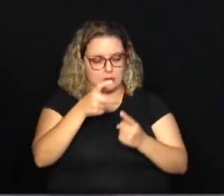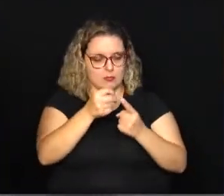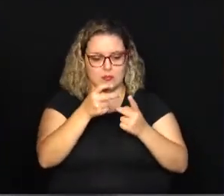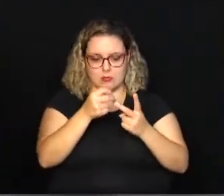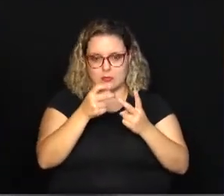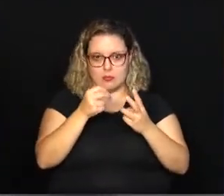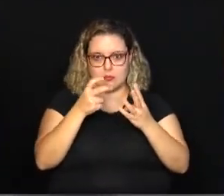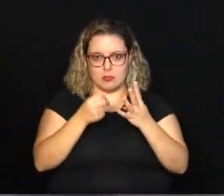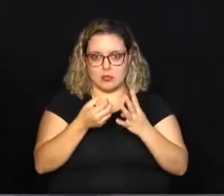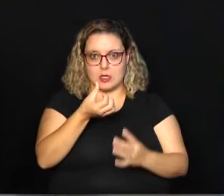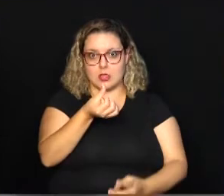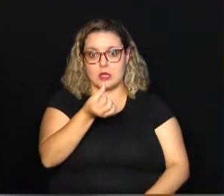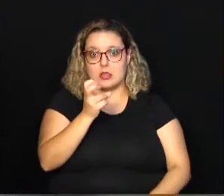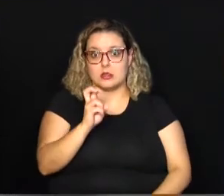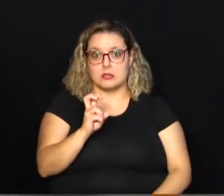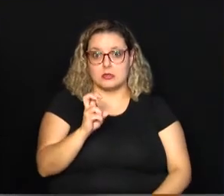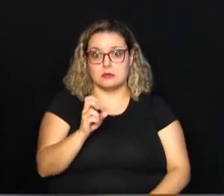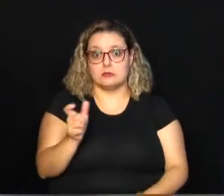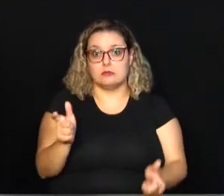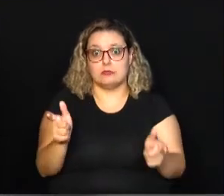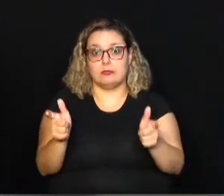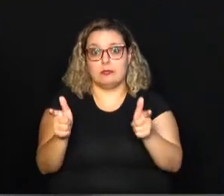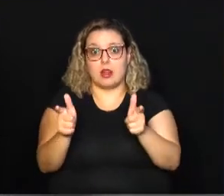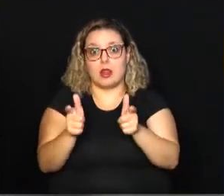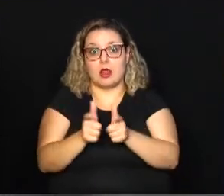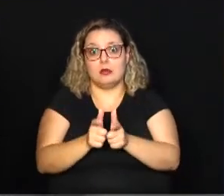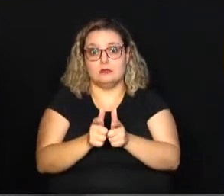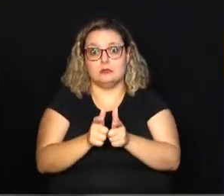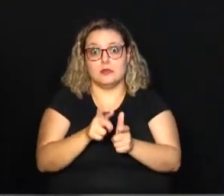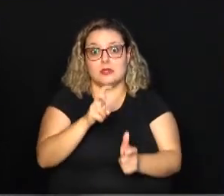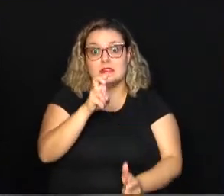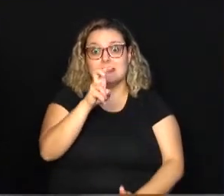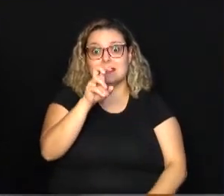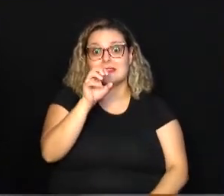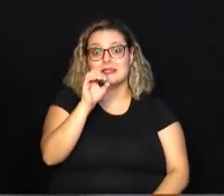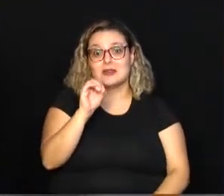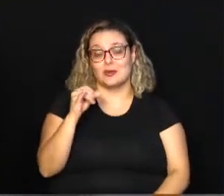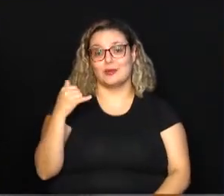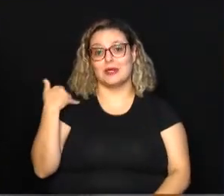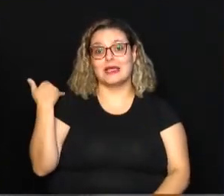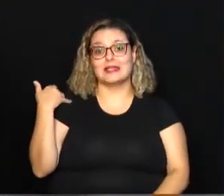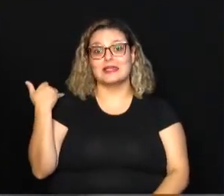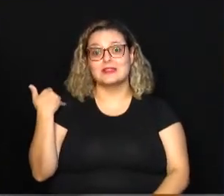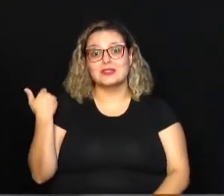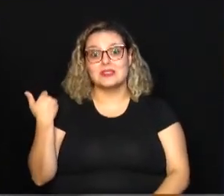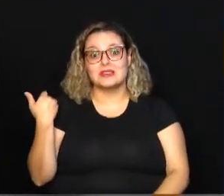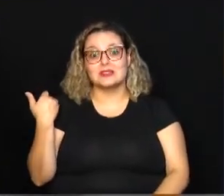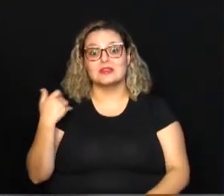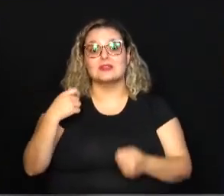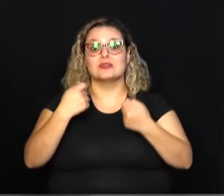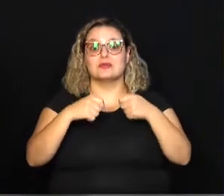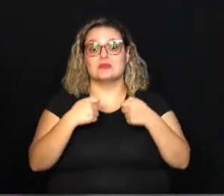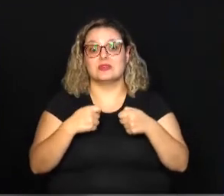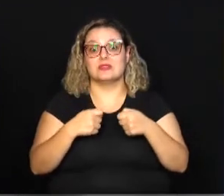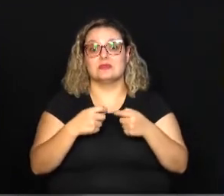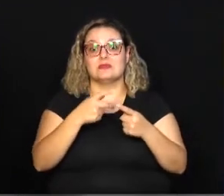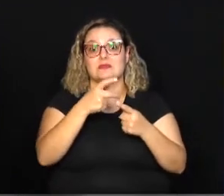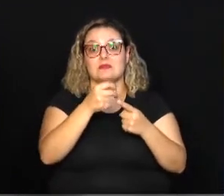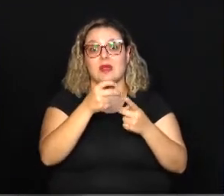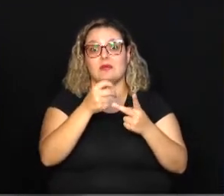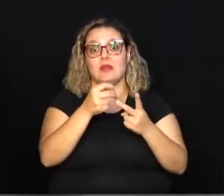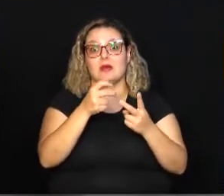65, eu tenho que encurtar isso. Eu tenho que partir para os 50 anos. E isso eu preciso do quê? Preciso de vacina.